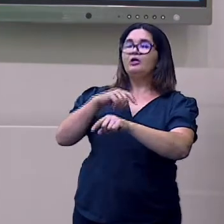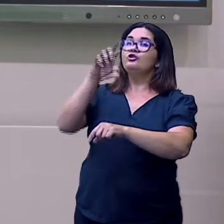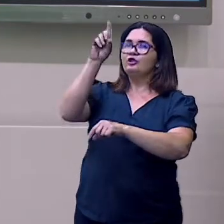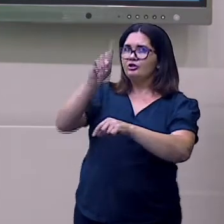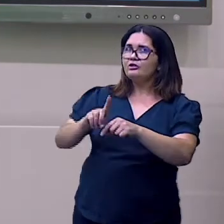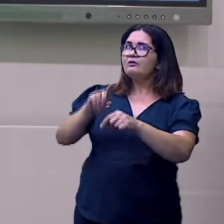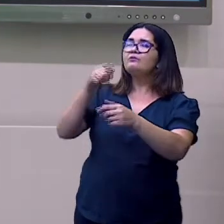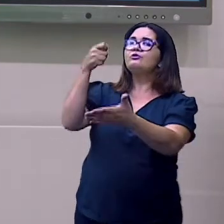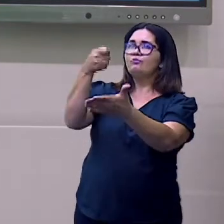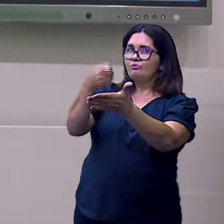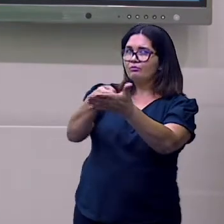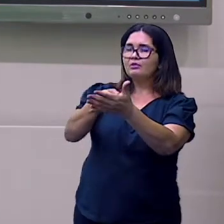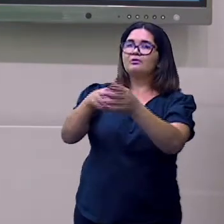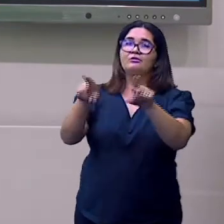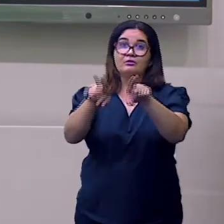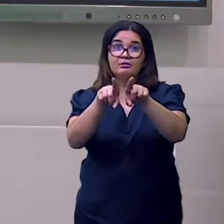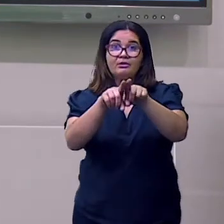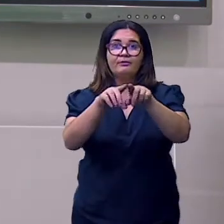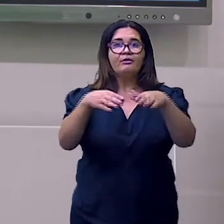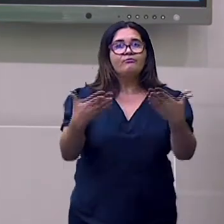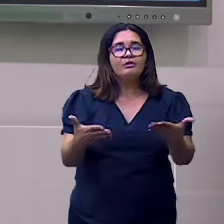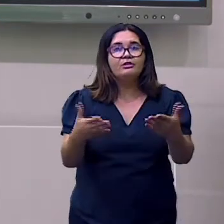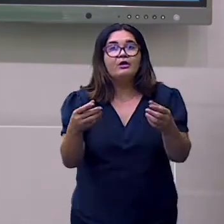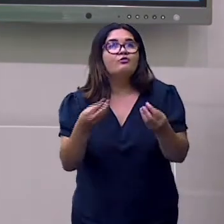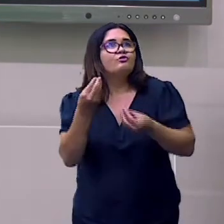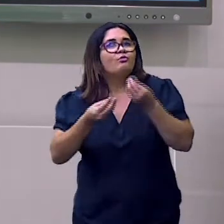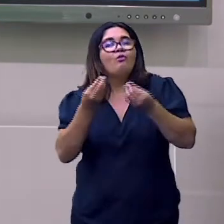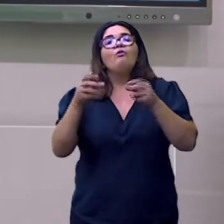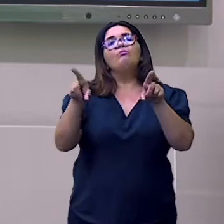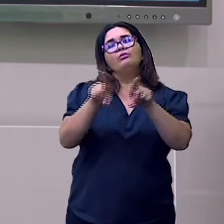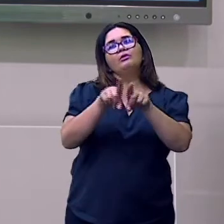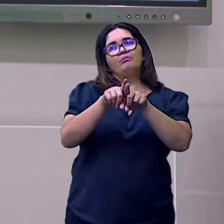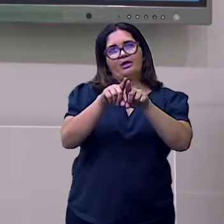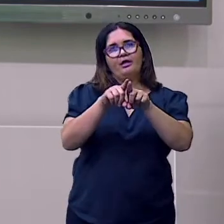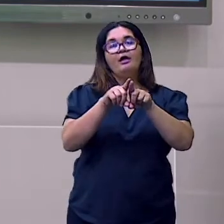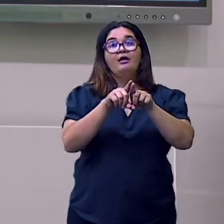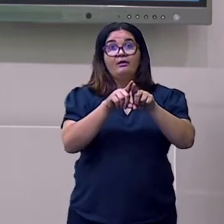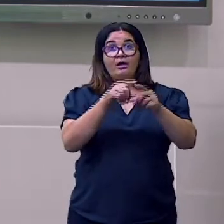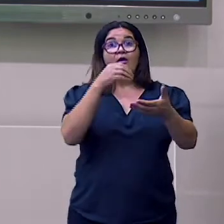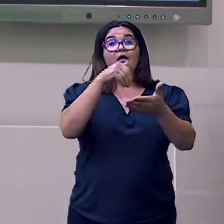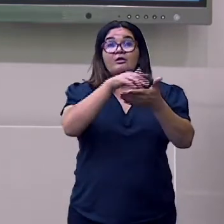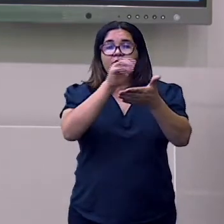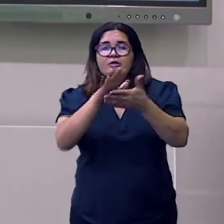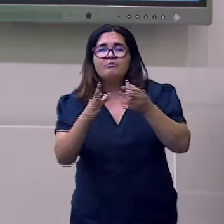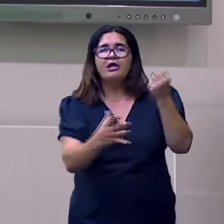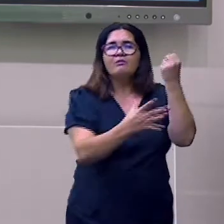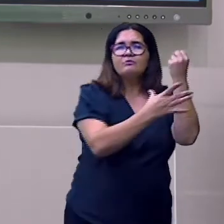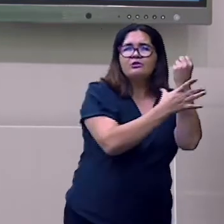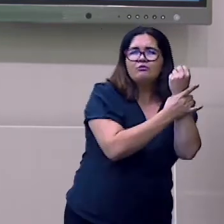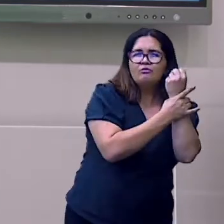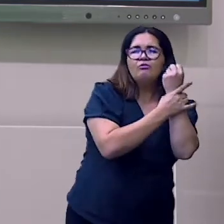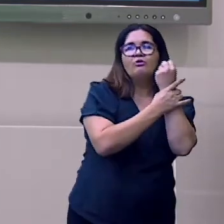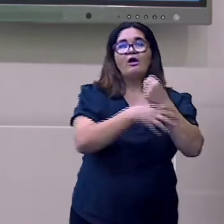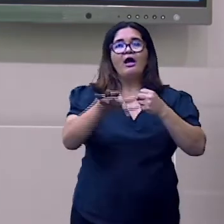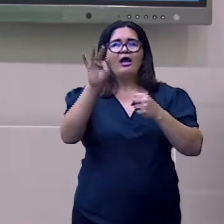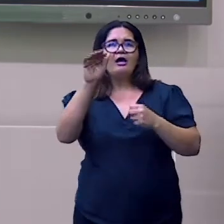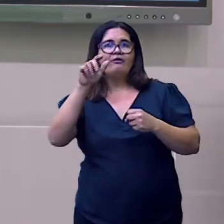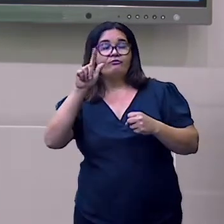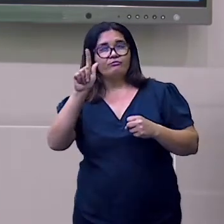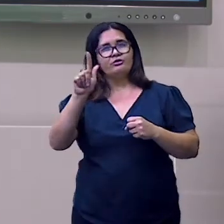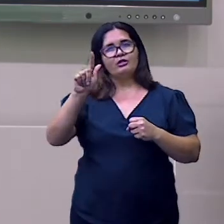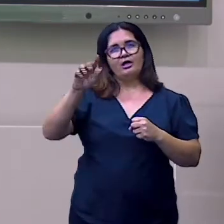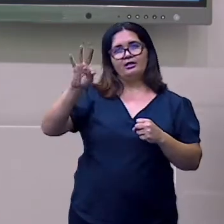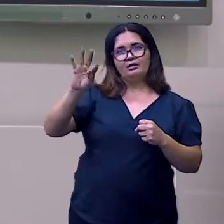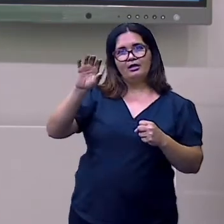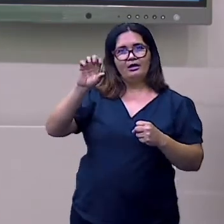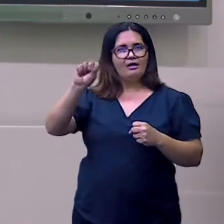Direitos esses que nos garantiam direito a seguro-desemprego, férias, FGTS, que é o